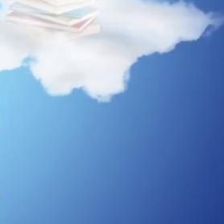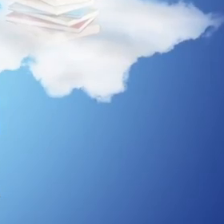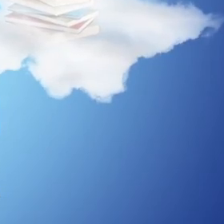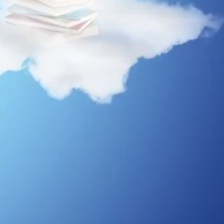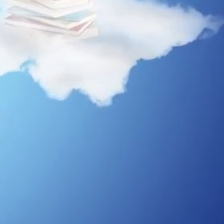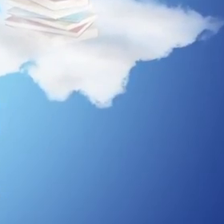E aí